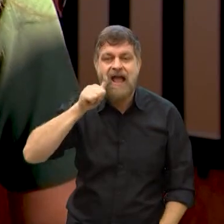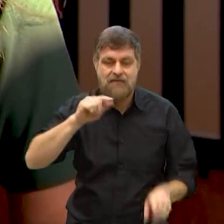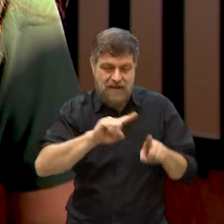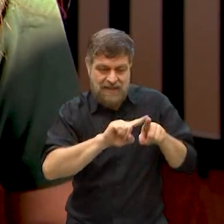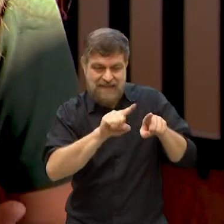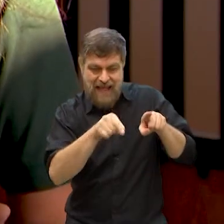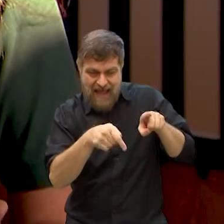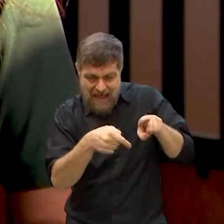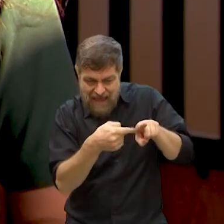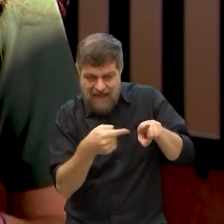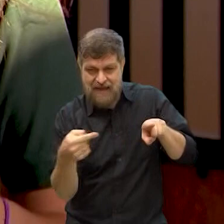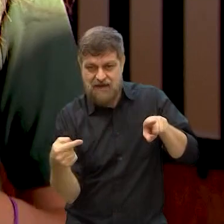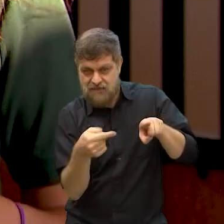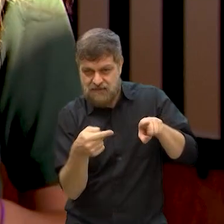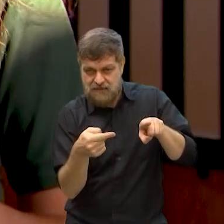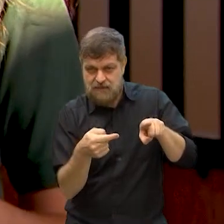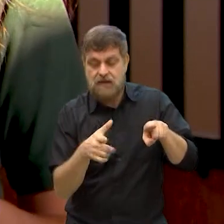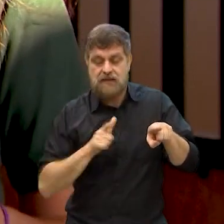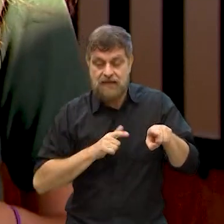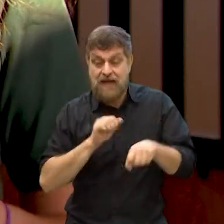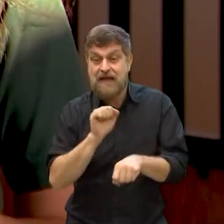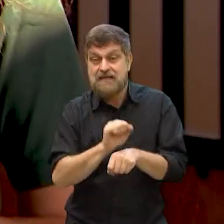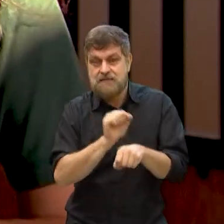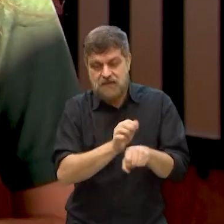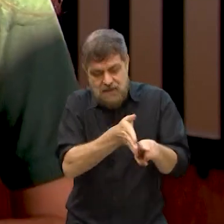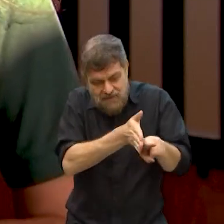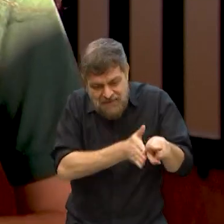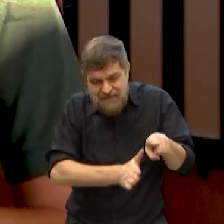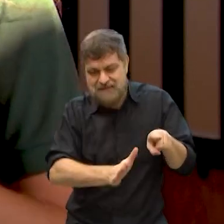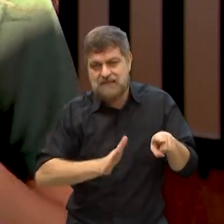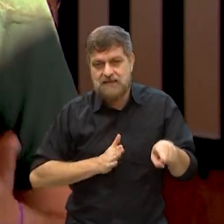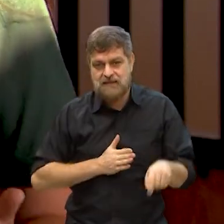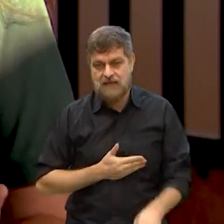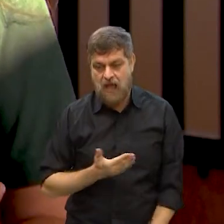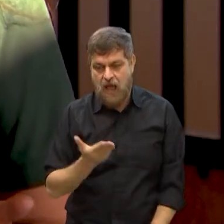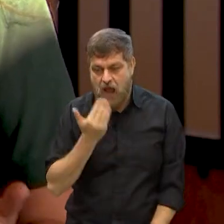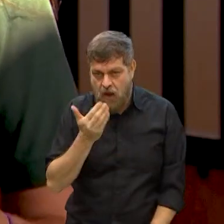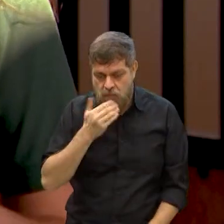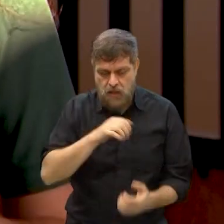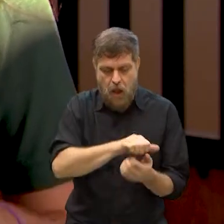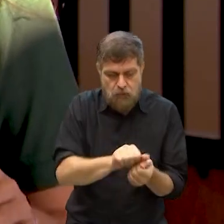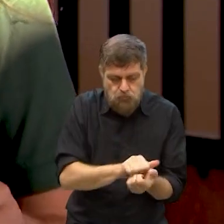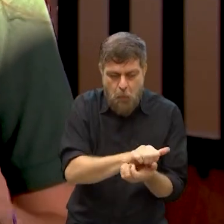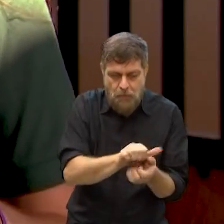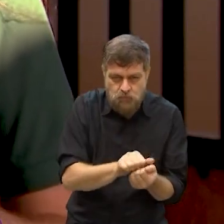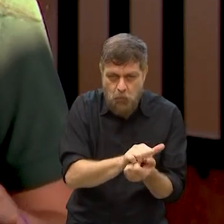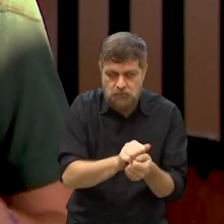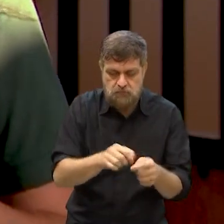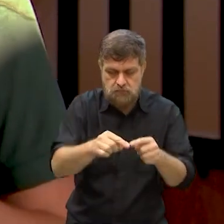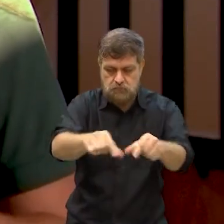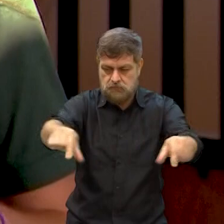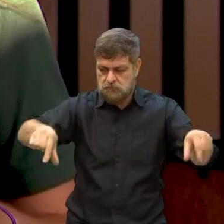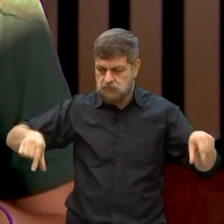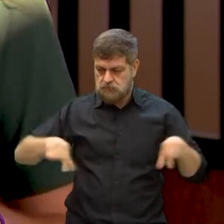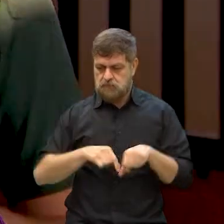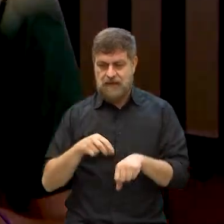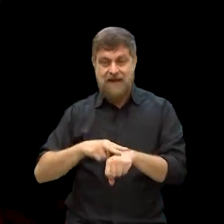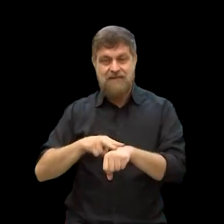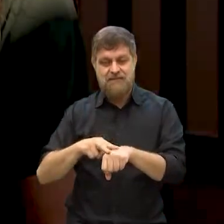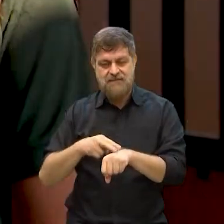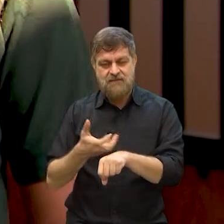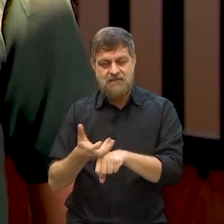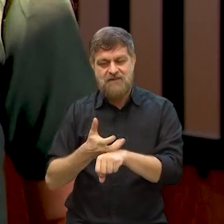alimentação específica por causa do potro, né, da formação do potro, mas os outros animais vivem só solto num piquete comendo